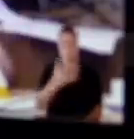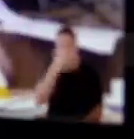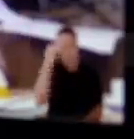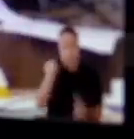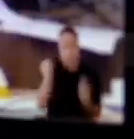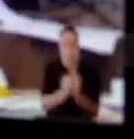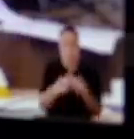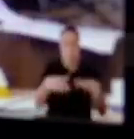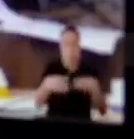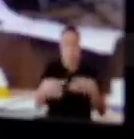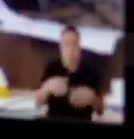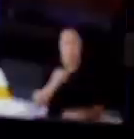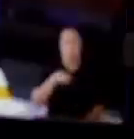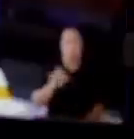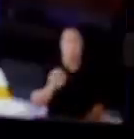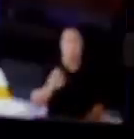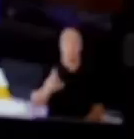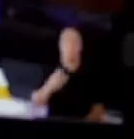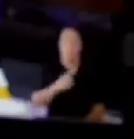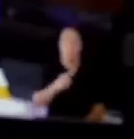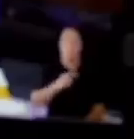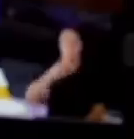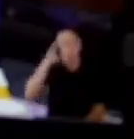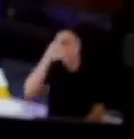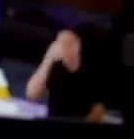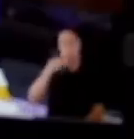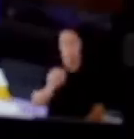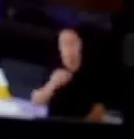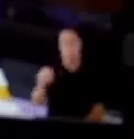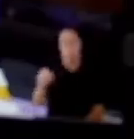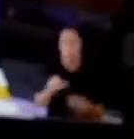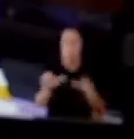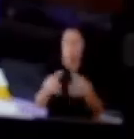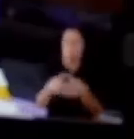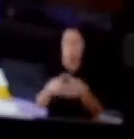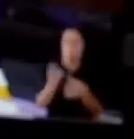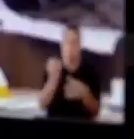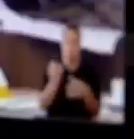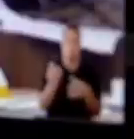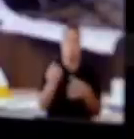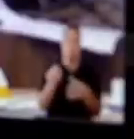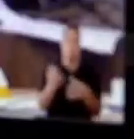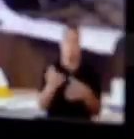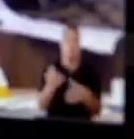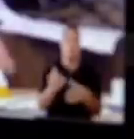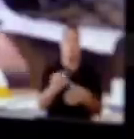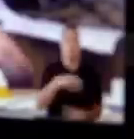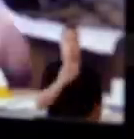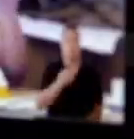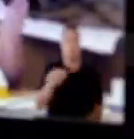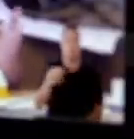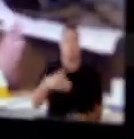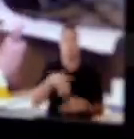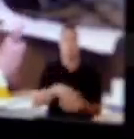da filiação do General Mourão e qual era a intenção do grupo intervencionista tem um general Mourão candidato porque a época